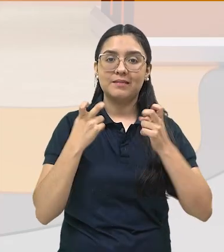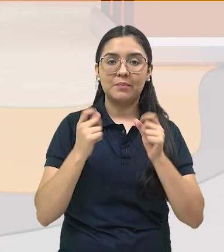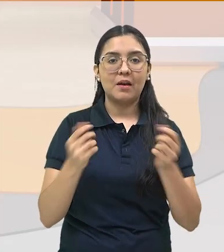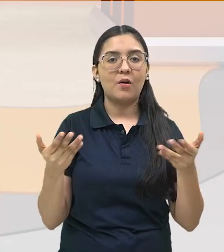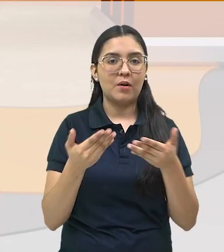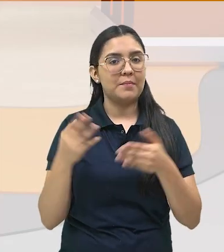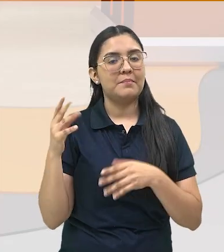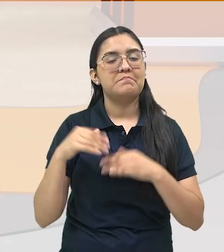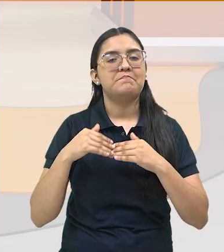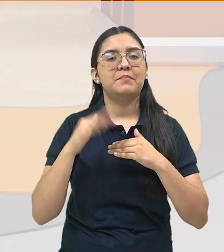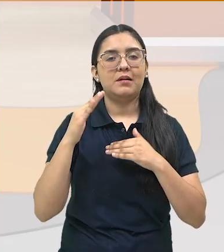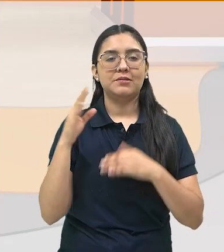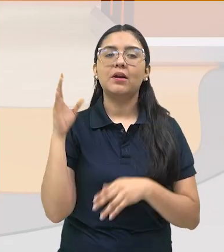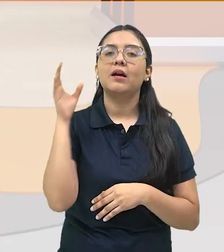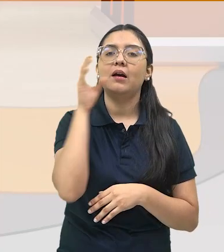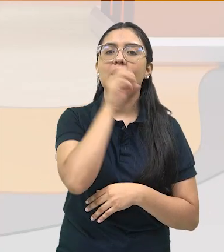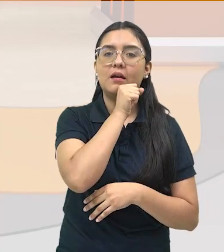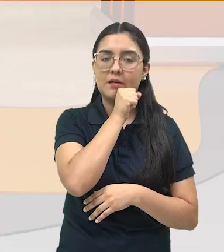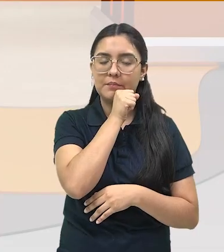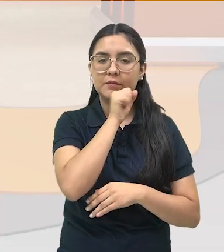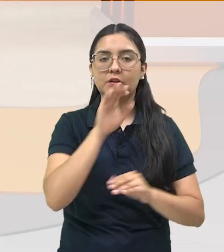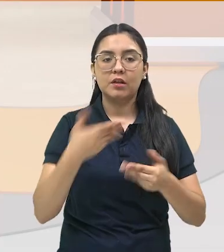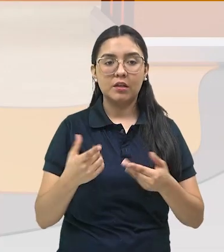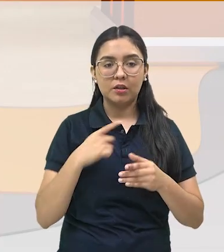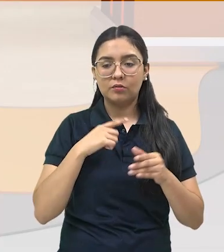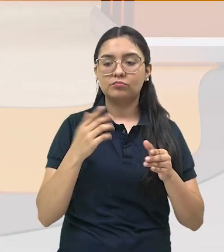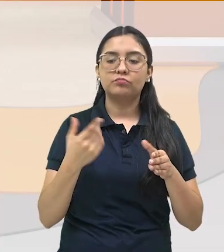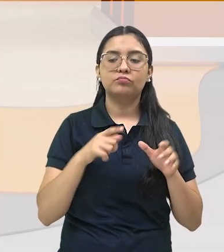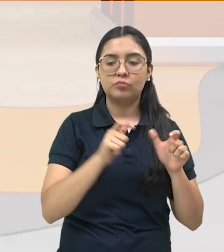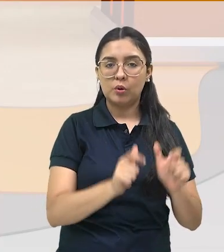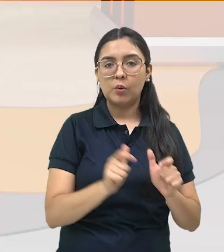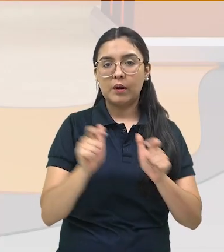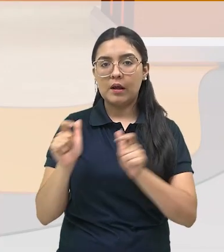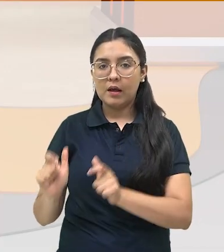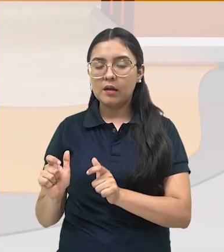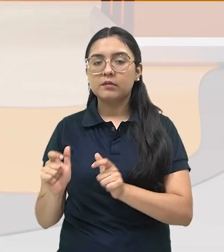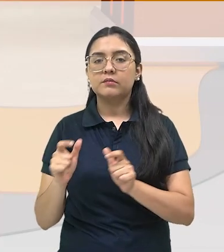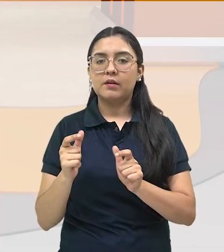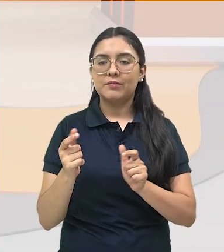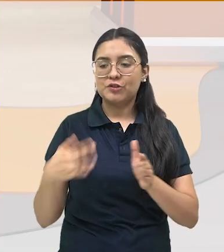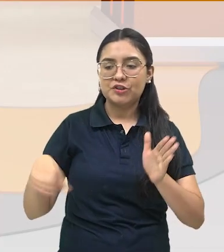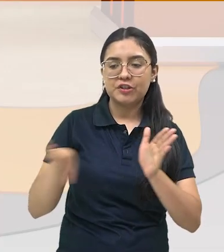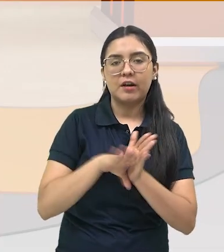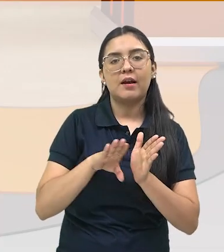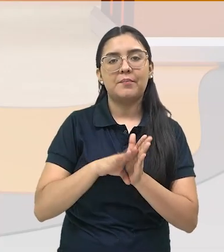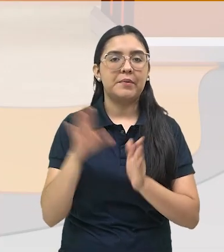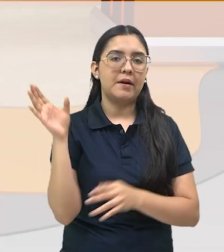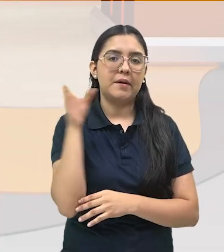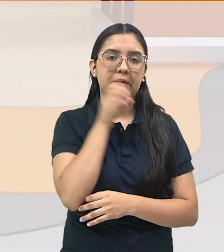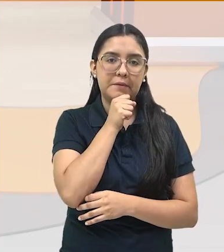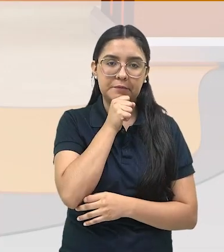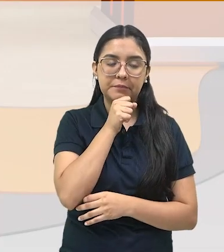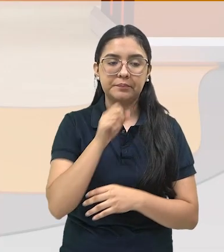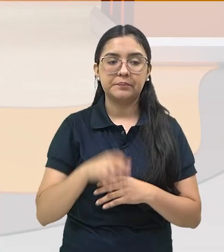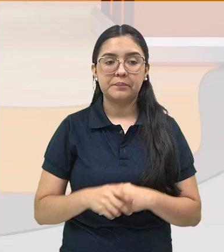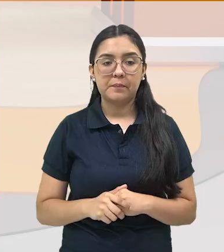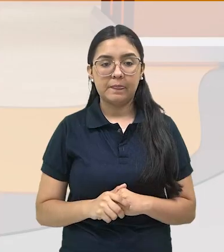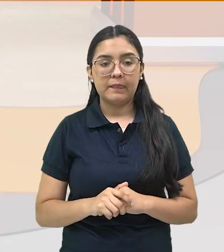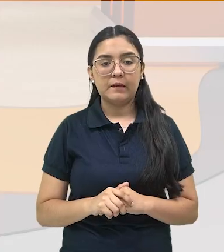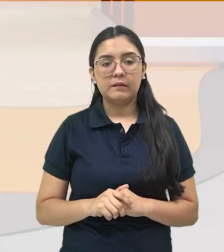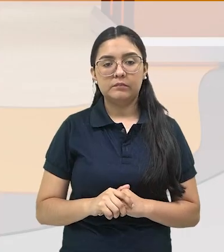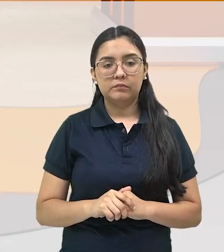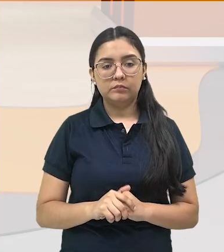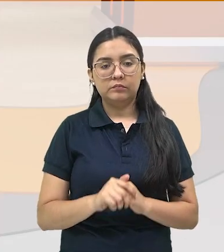meios de transporte. Isso faz com que a conexão entre lugares e pessoas ela seja ali mais rápida, certo? E aí a gente